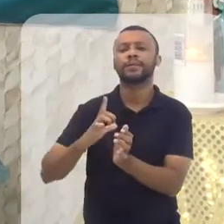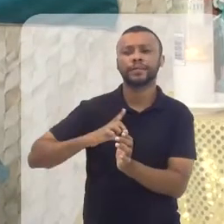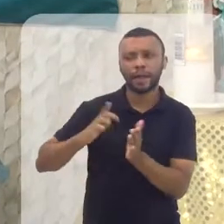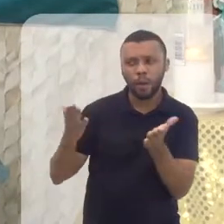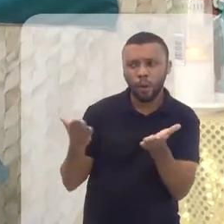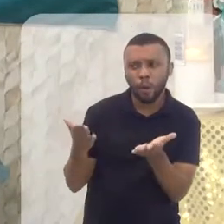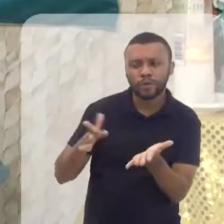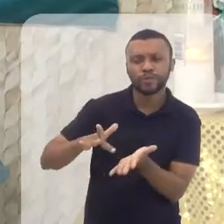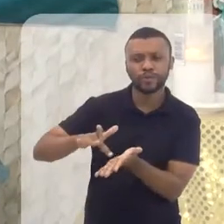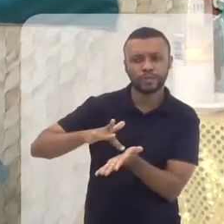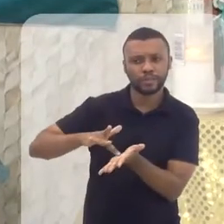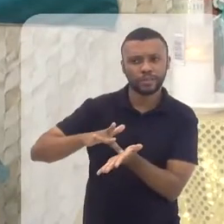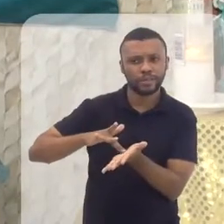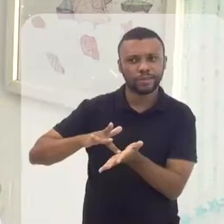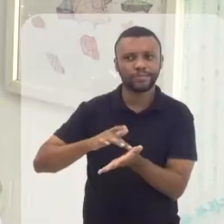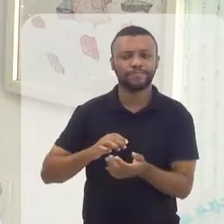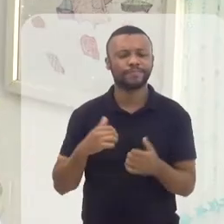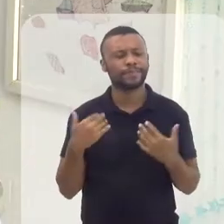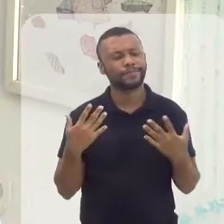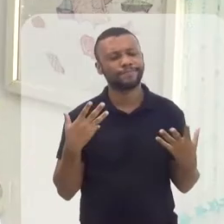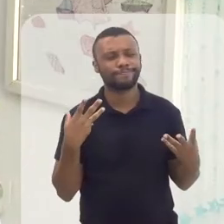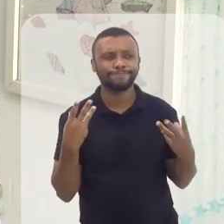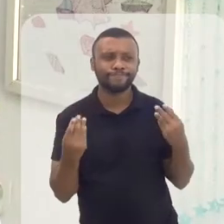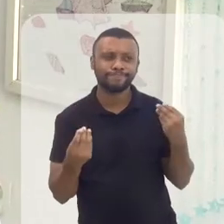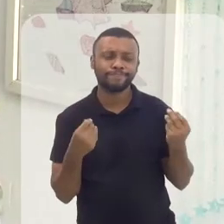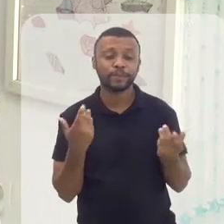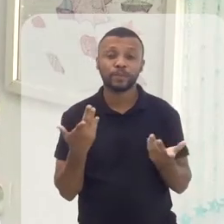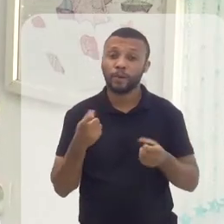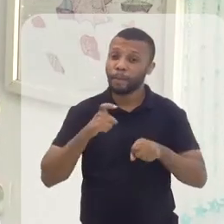nós temos hoje, cigana? Querida,